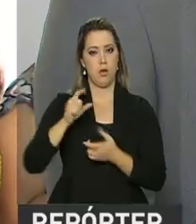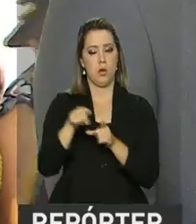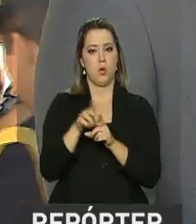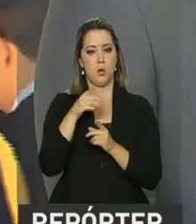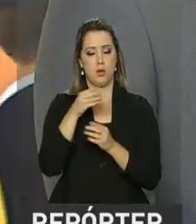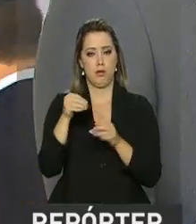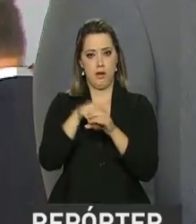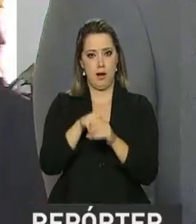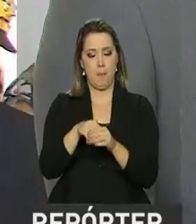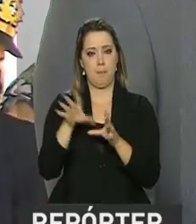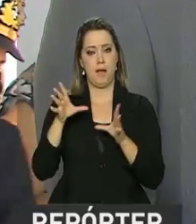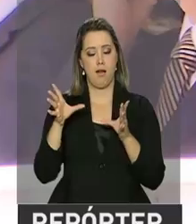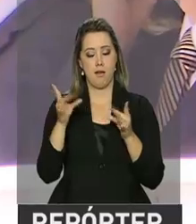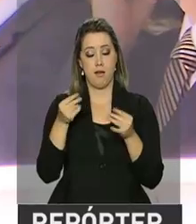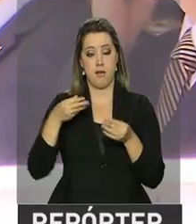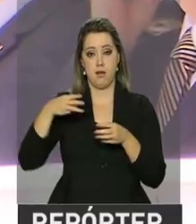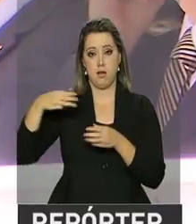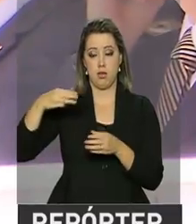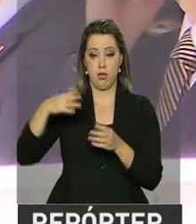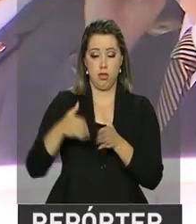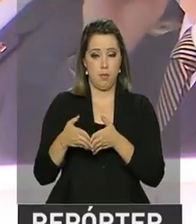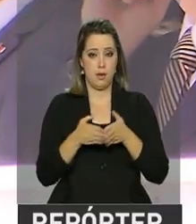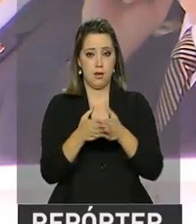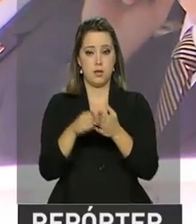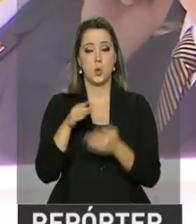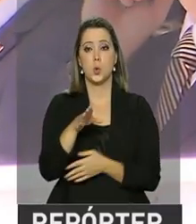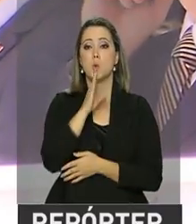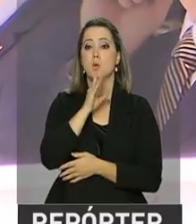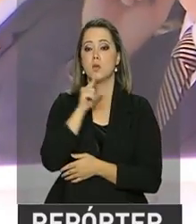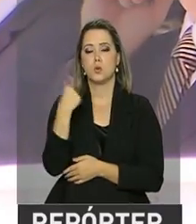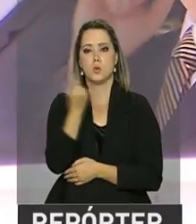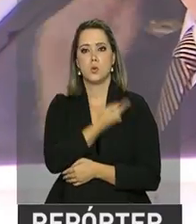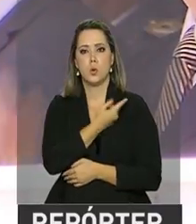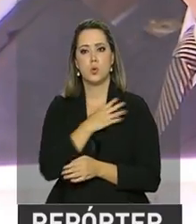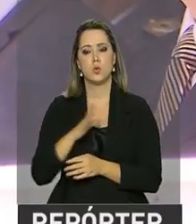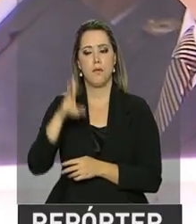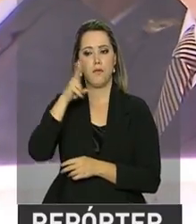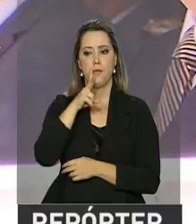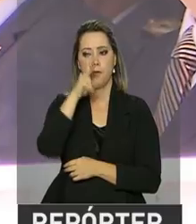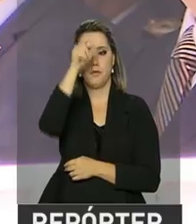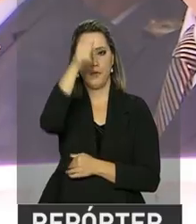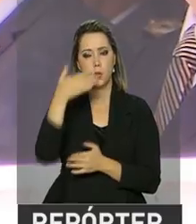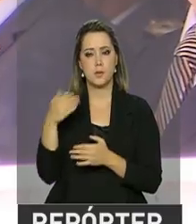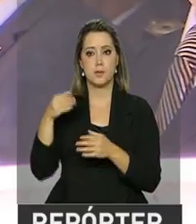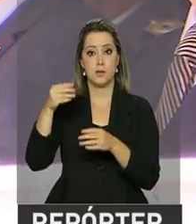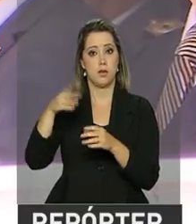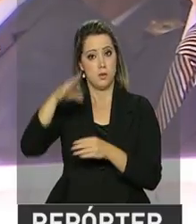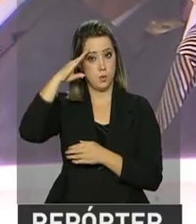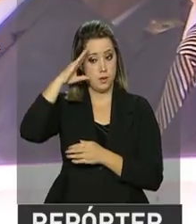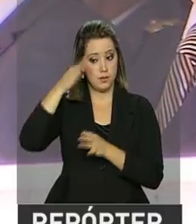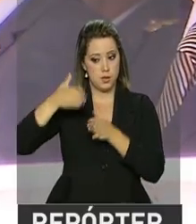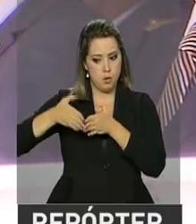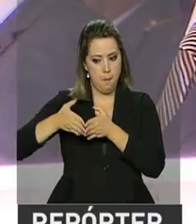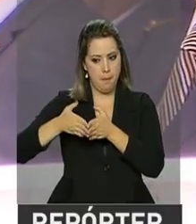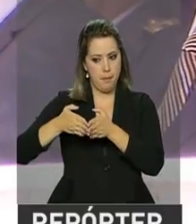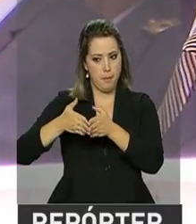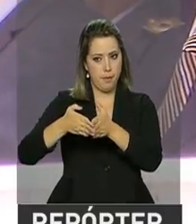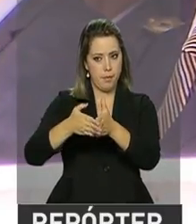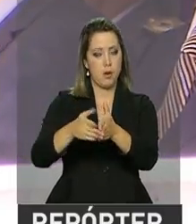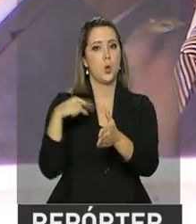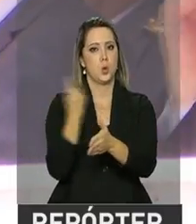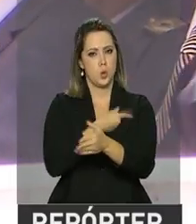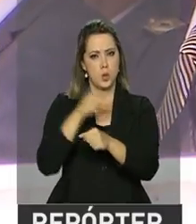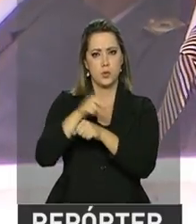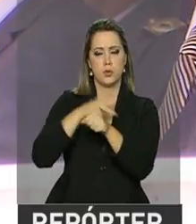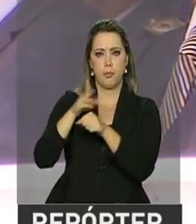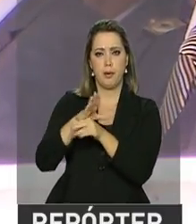data Magna reafirmo meu reconhecimento à nossa força naval nosso país Tem a certeza de poder contar